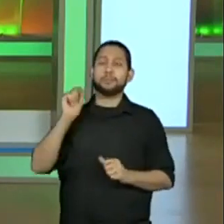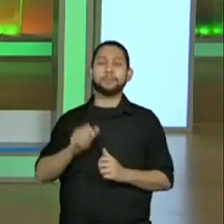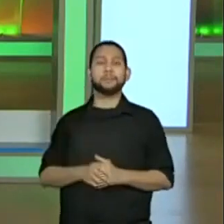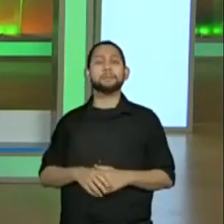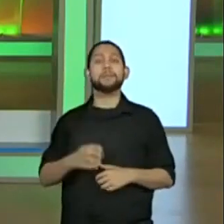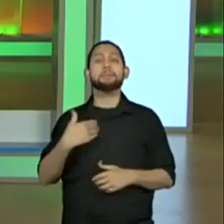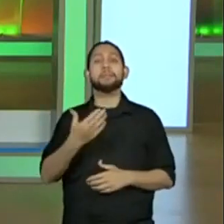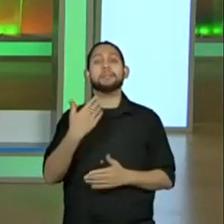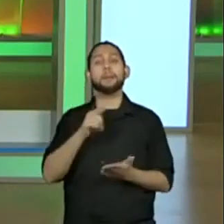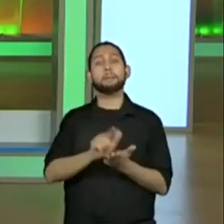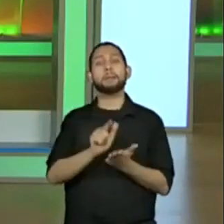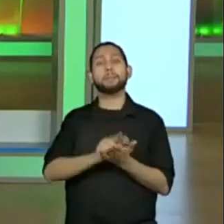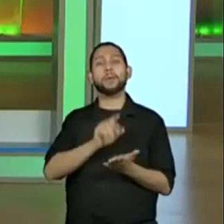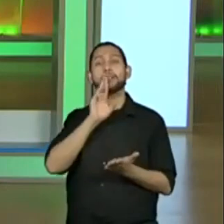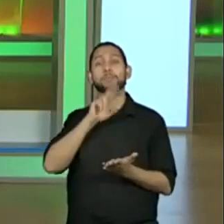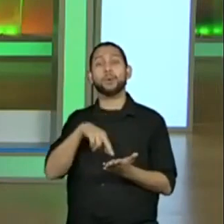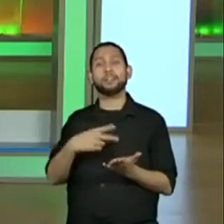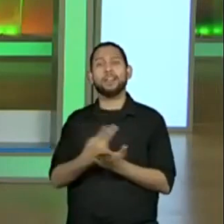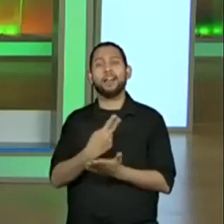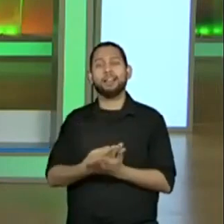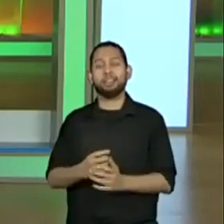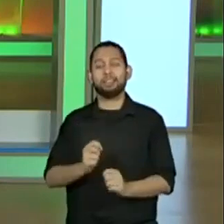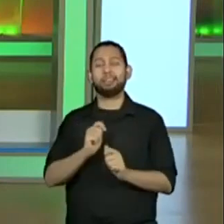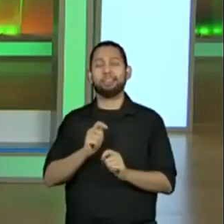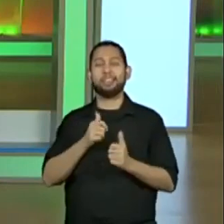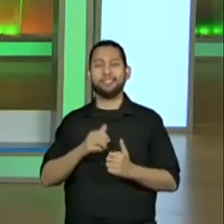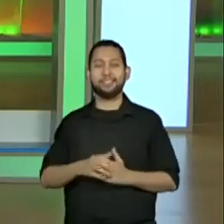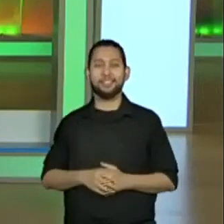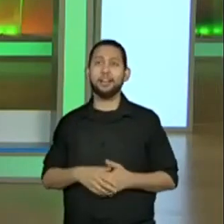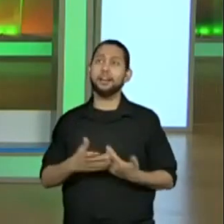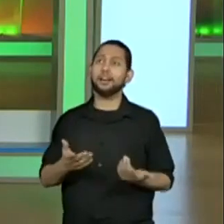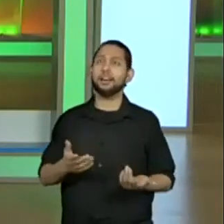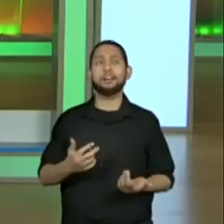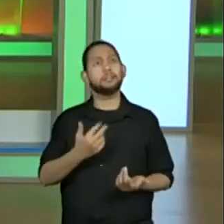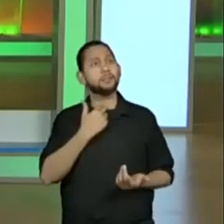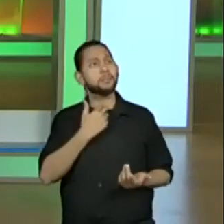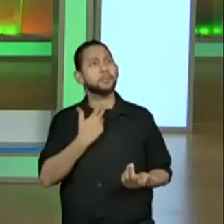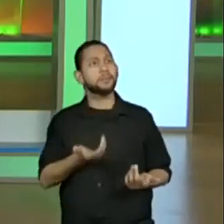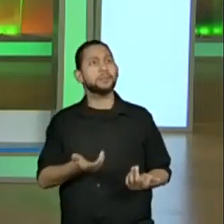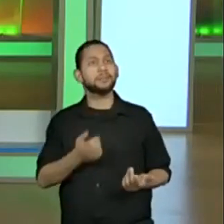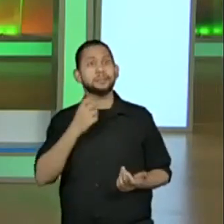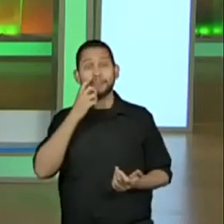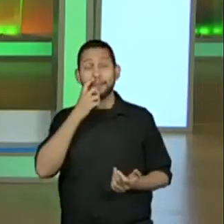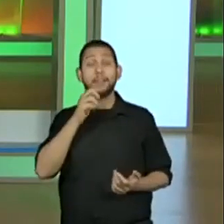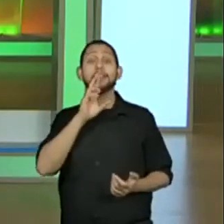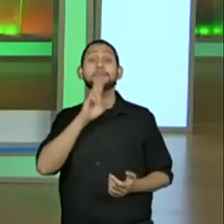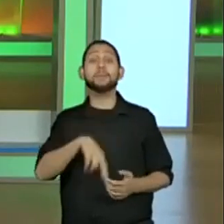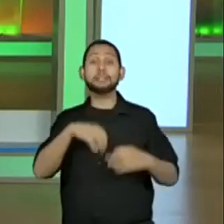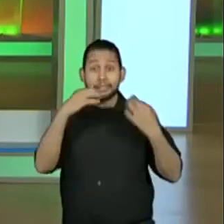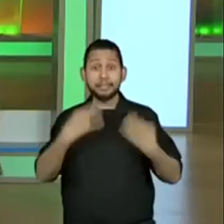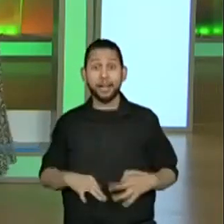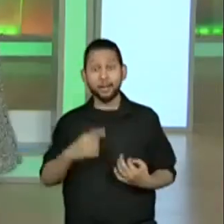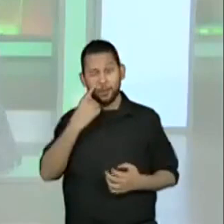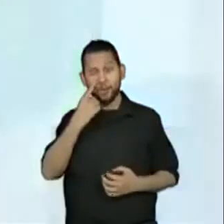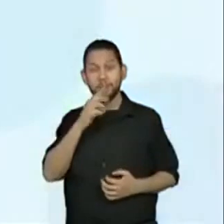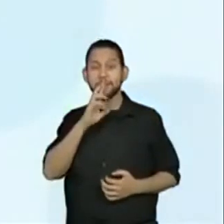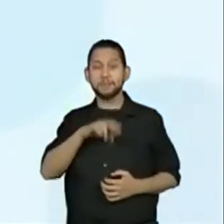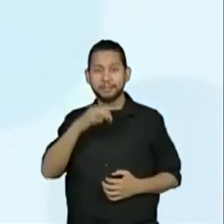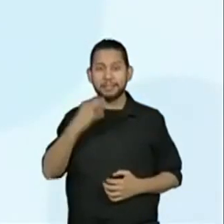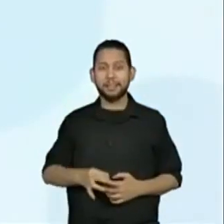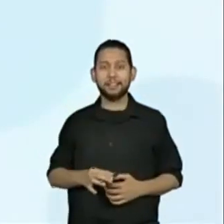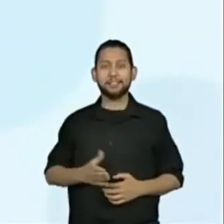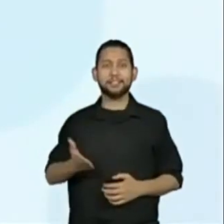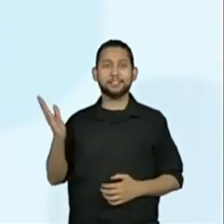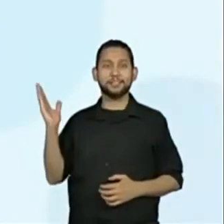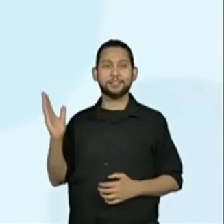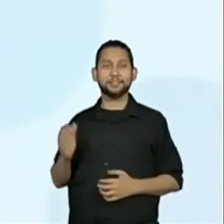me dá o papelzinho com os resultados errados também. Mas aí você não vai responder nenhuma questão, então, Pro? Vai, então responde essa, que se você responder essa dessa casinha, você ganha. Pode Qual